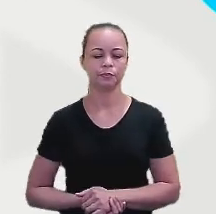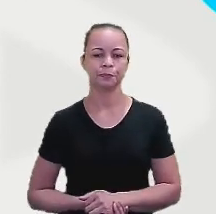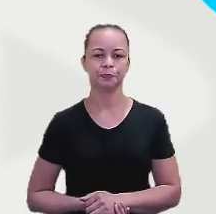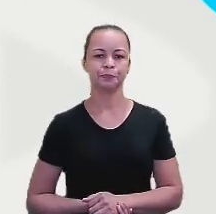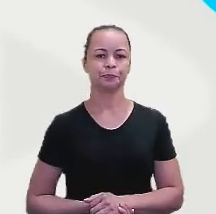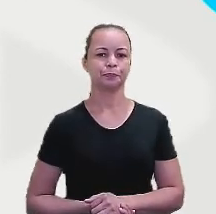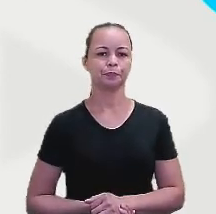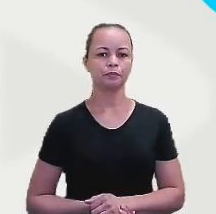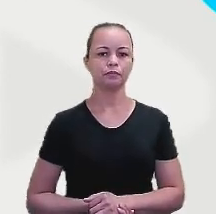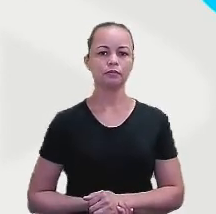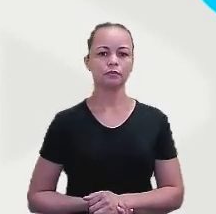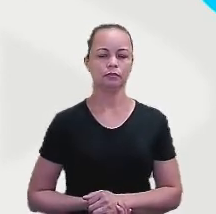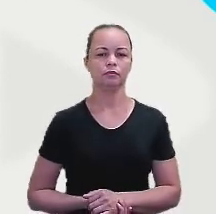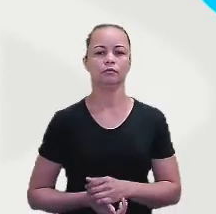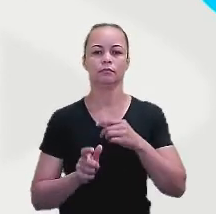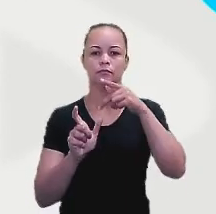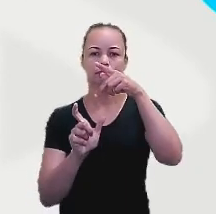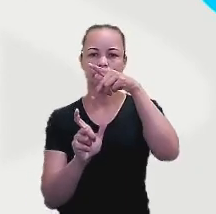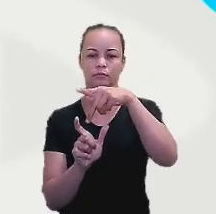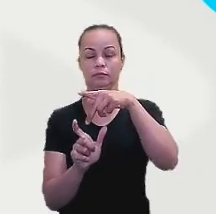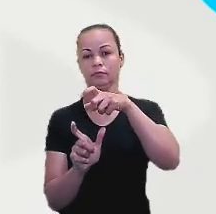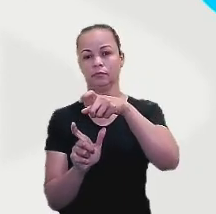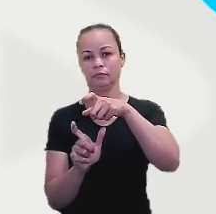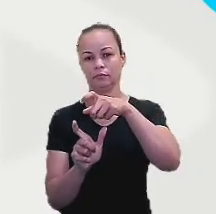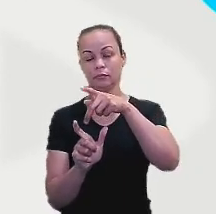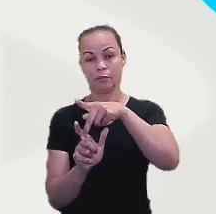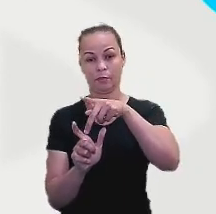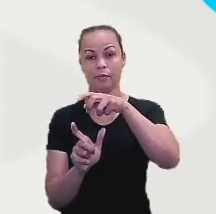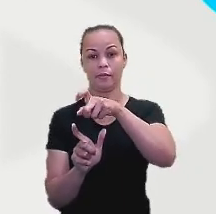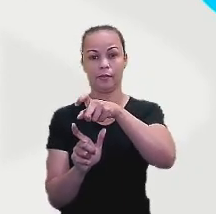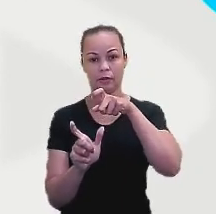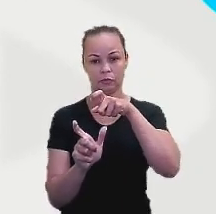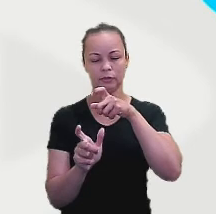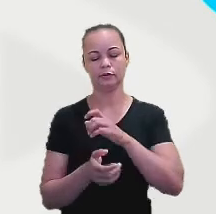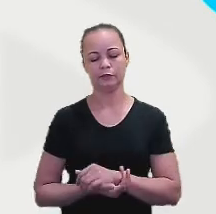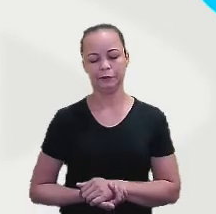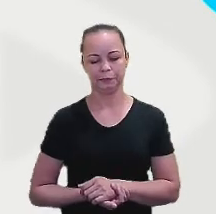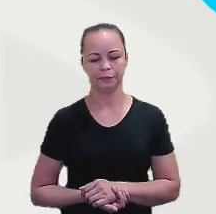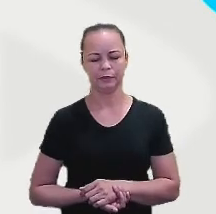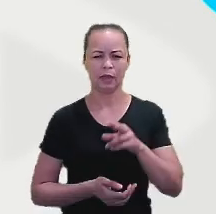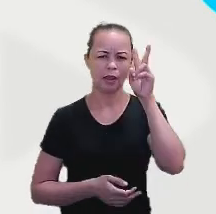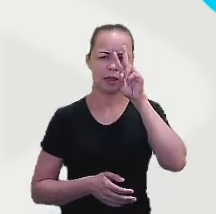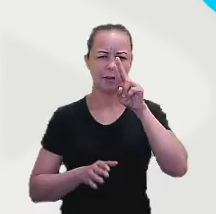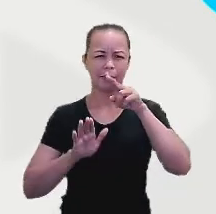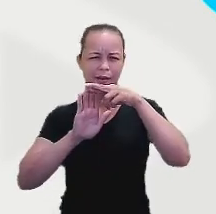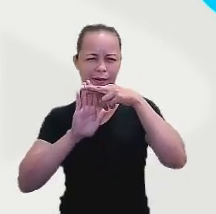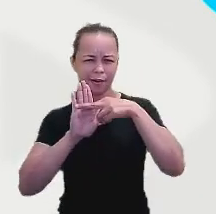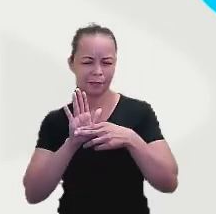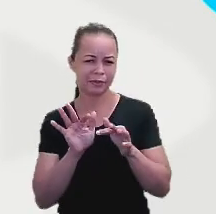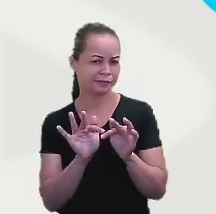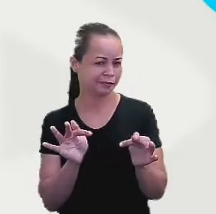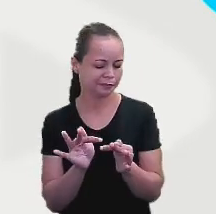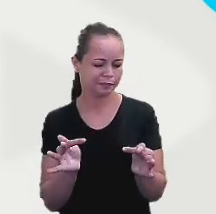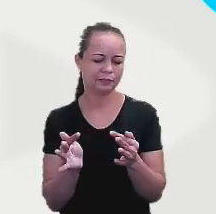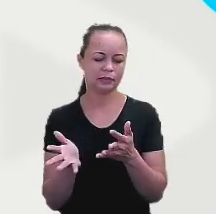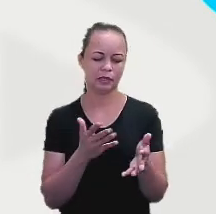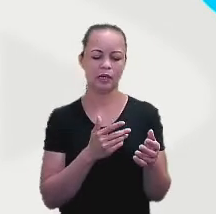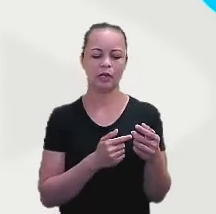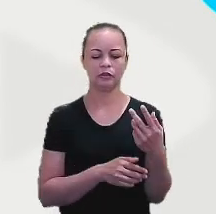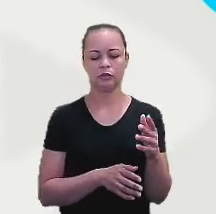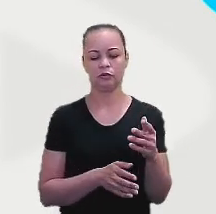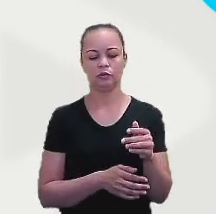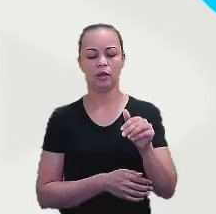E as paroxítonas, ó. A regrinha é bem simples. Lembra que lá nas oxítonas a gente vai acentuar as que terminam